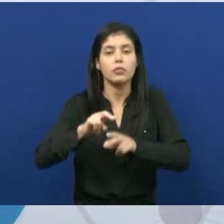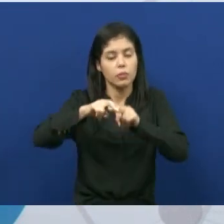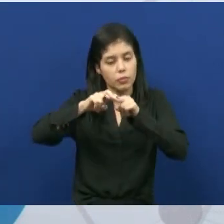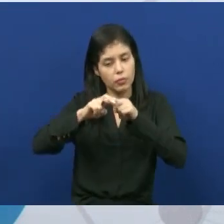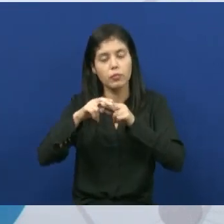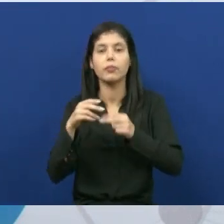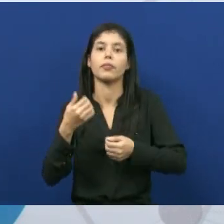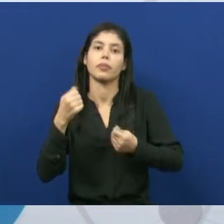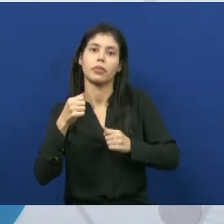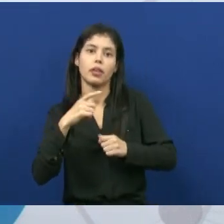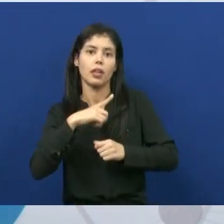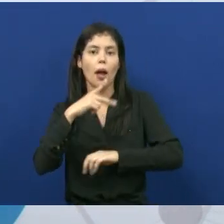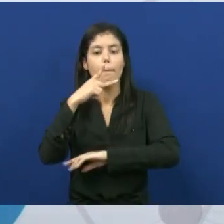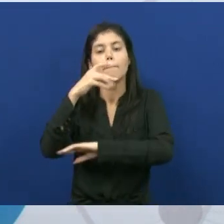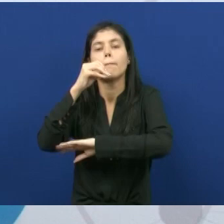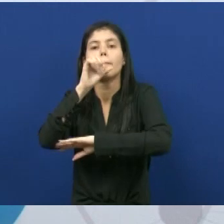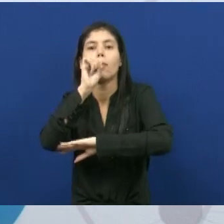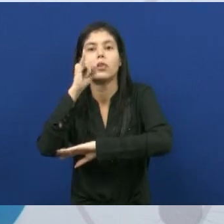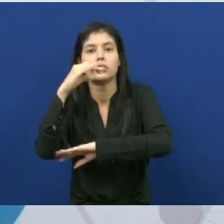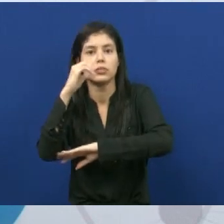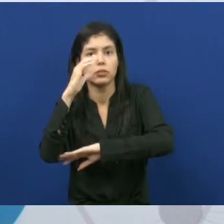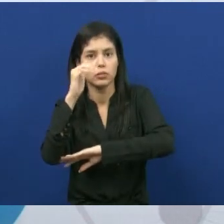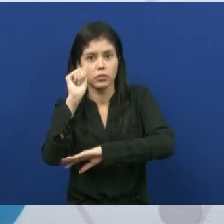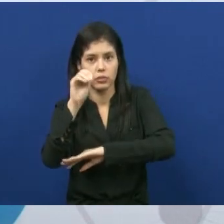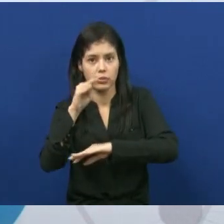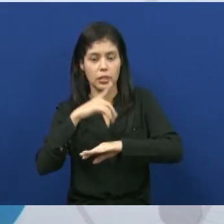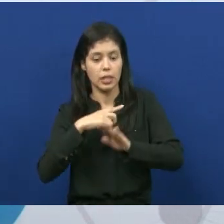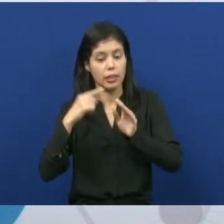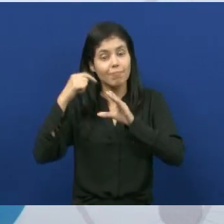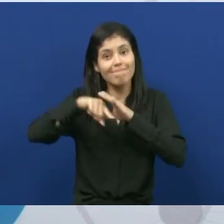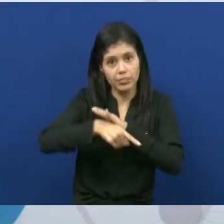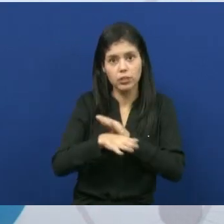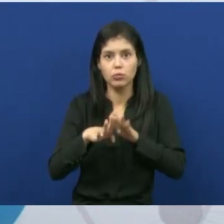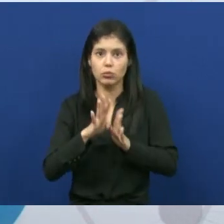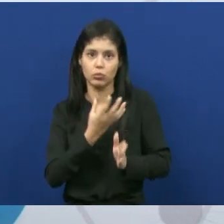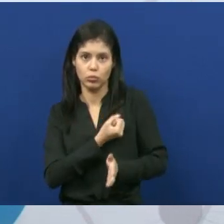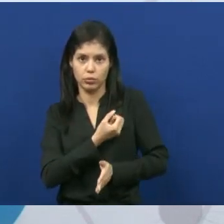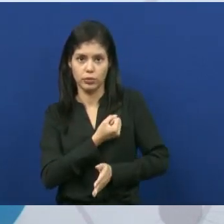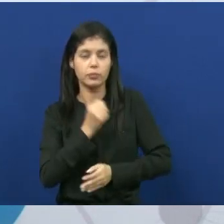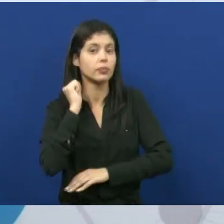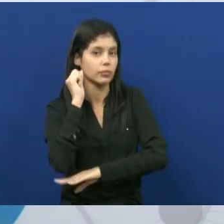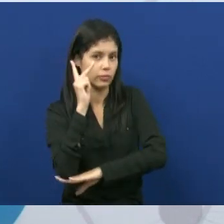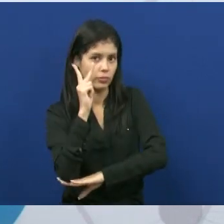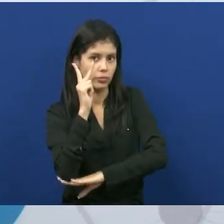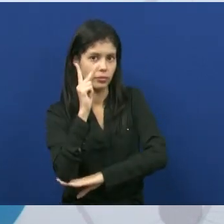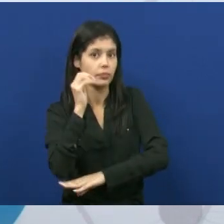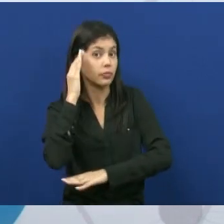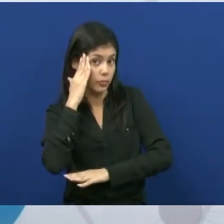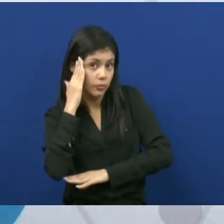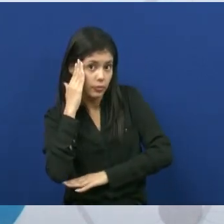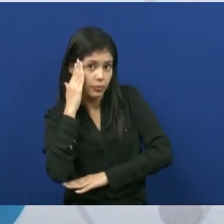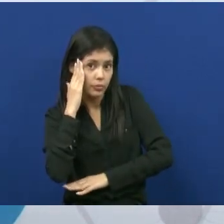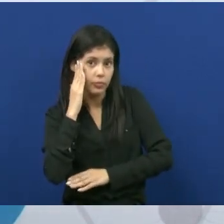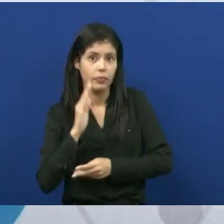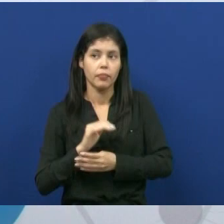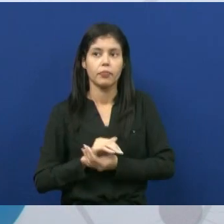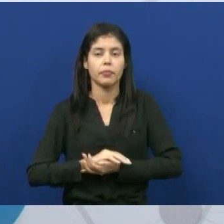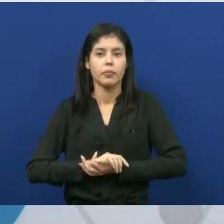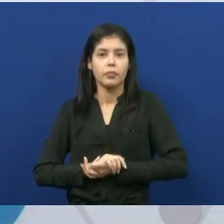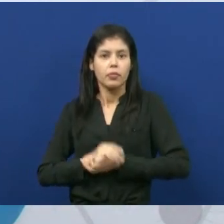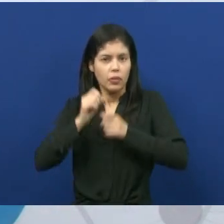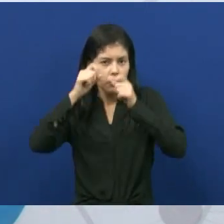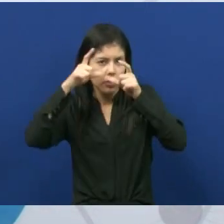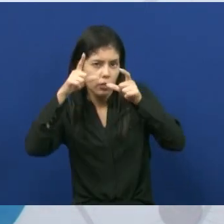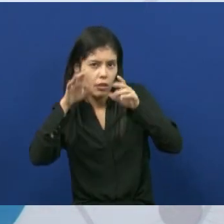depende da posição que ele está dentro daquele numeral ok entenderam então